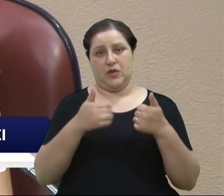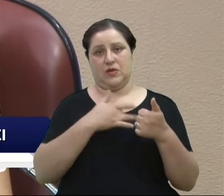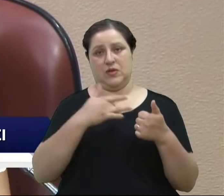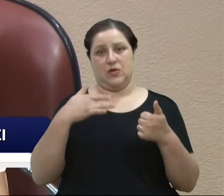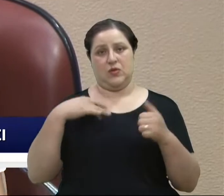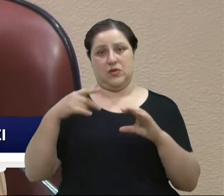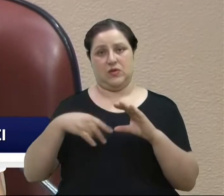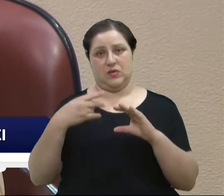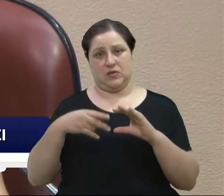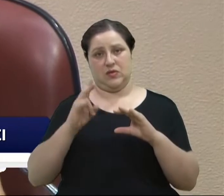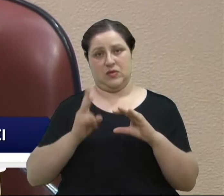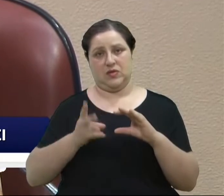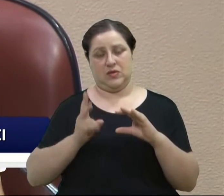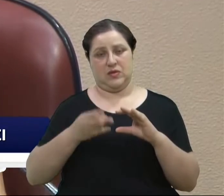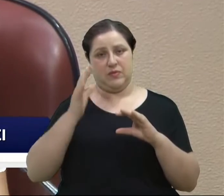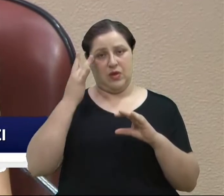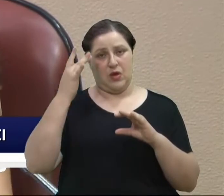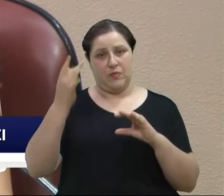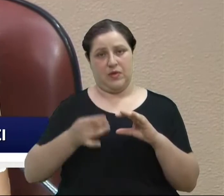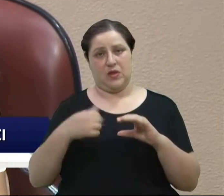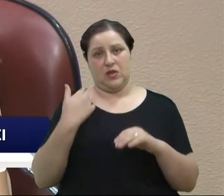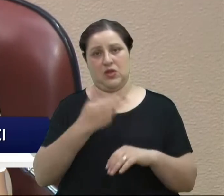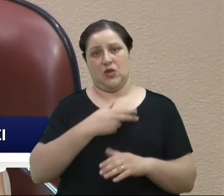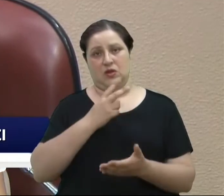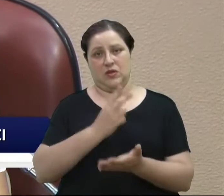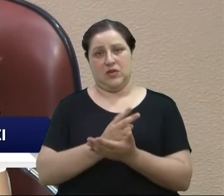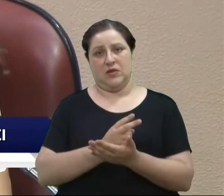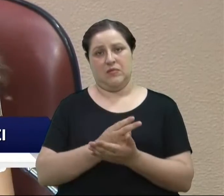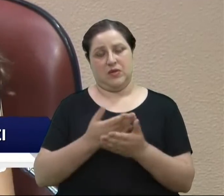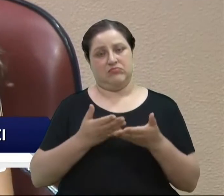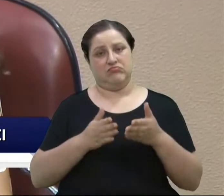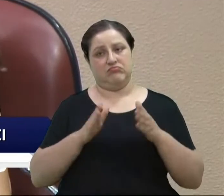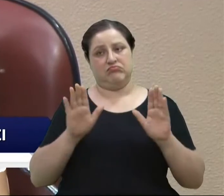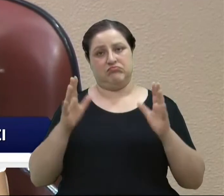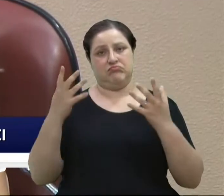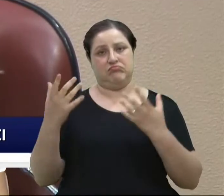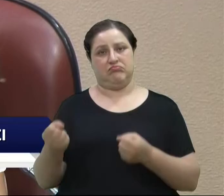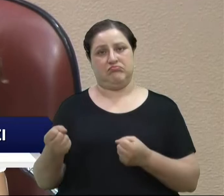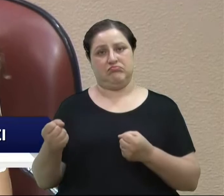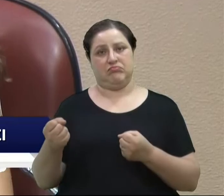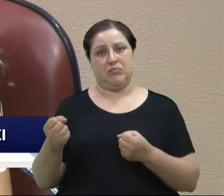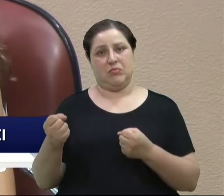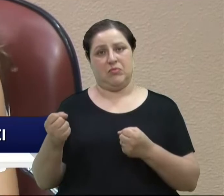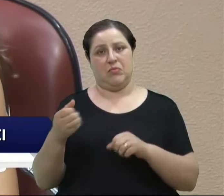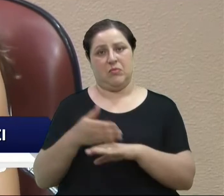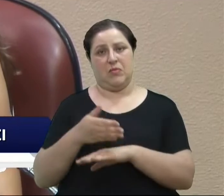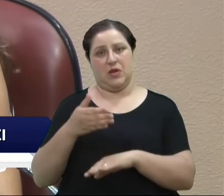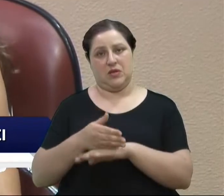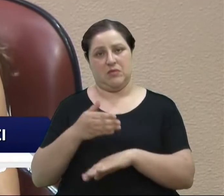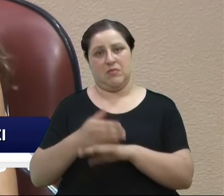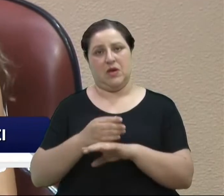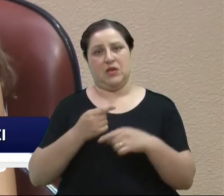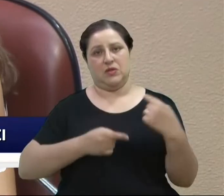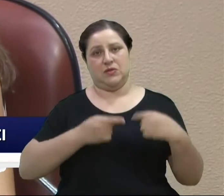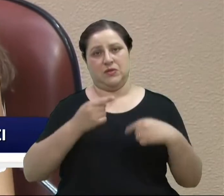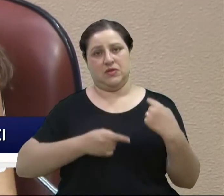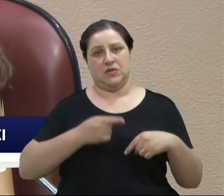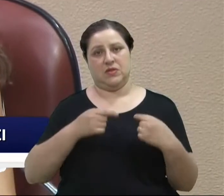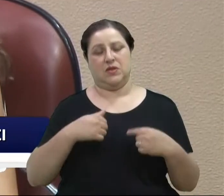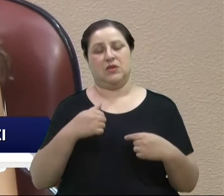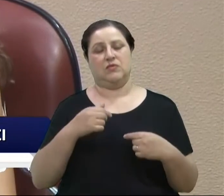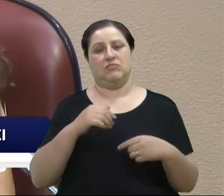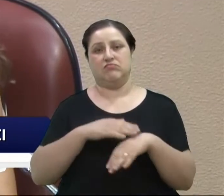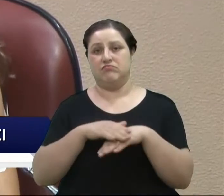vai ter a compreensão, e, da mesma forma, nós estaremos sempre abertos e disponíveis a participar dessas discussões,